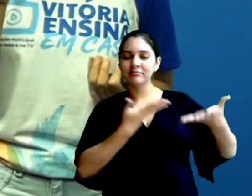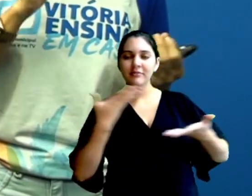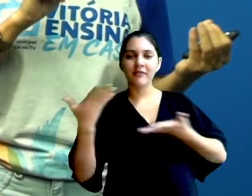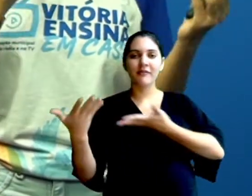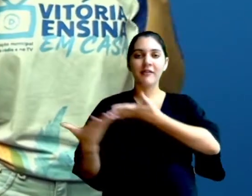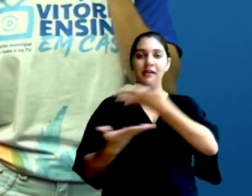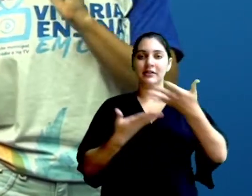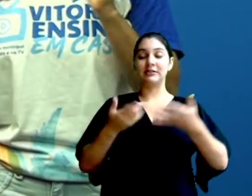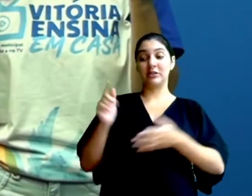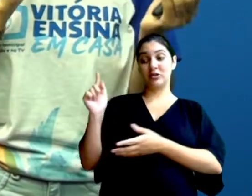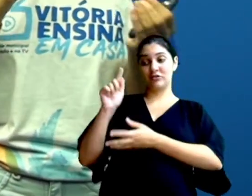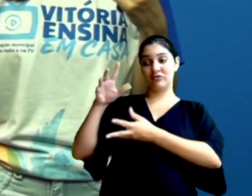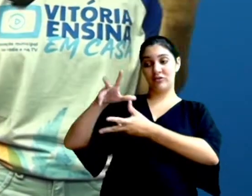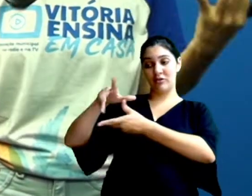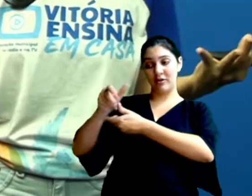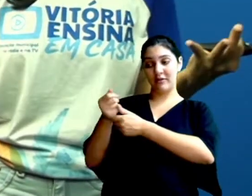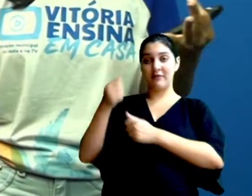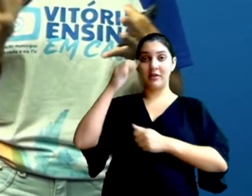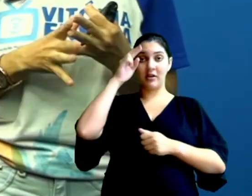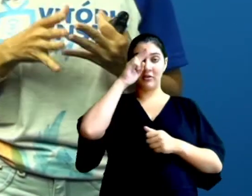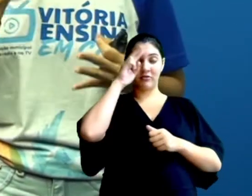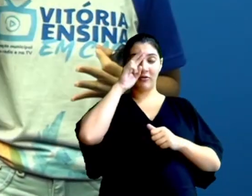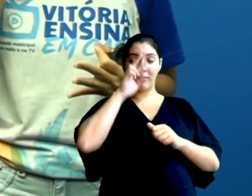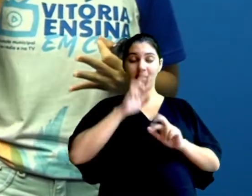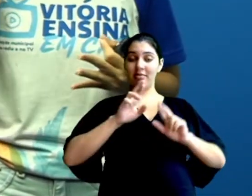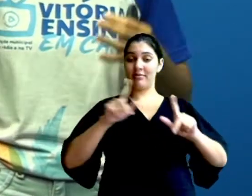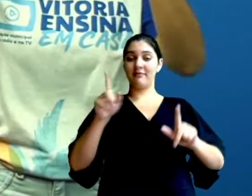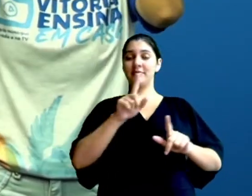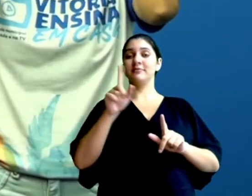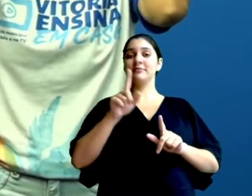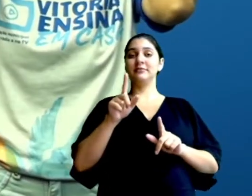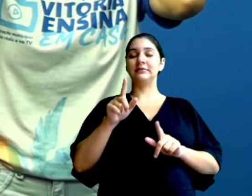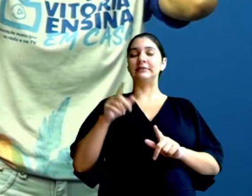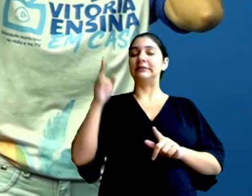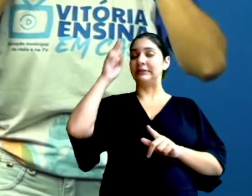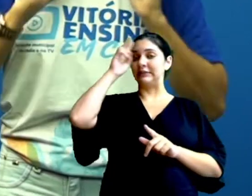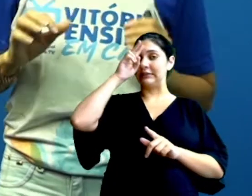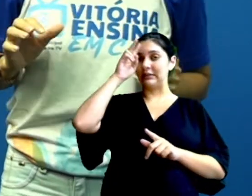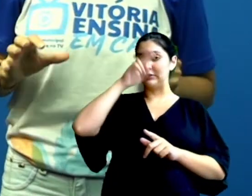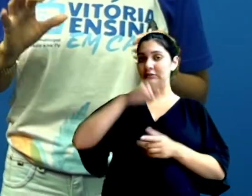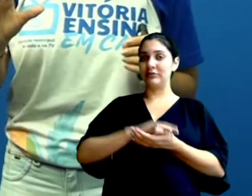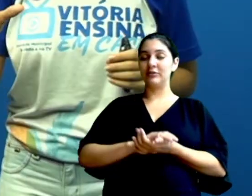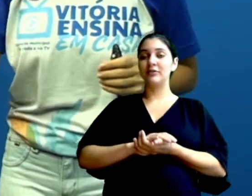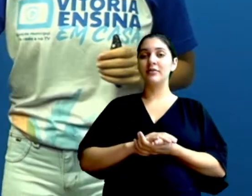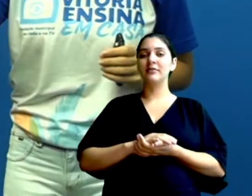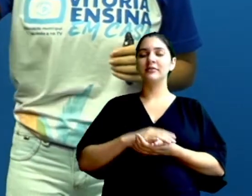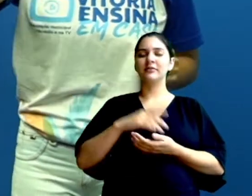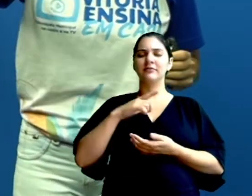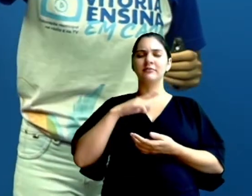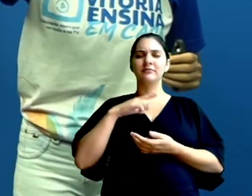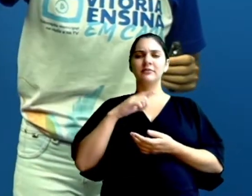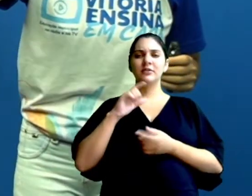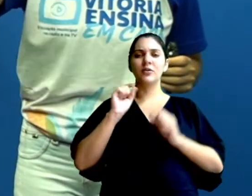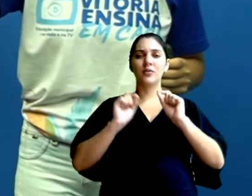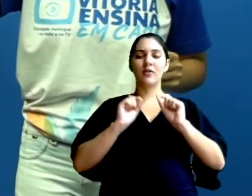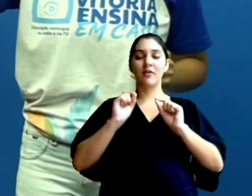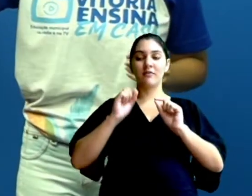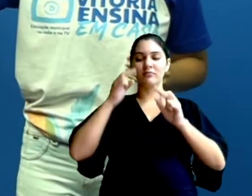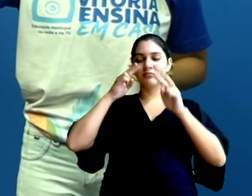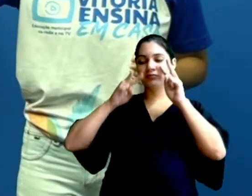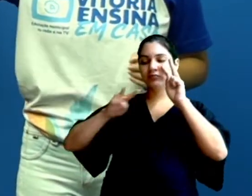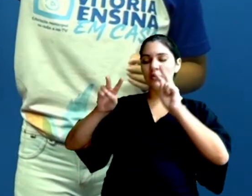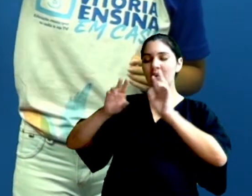si e geografia e história não seria diferente. Então, na história, a gente vai pegar